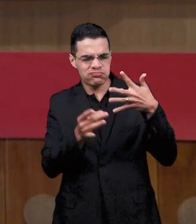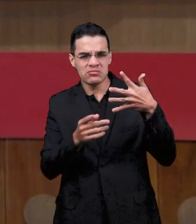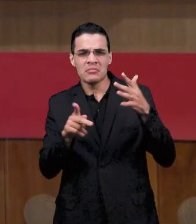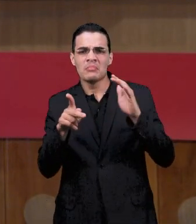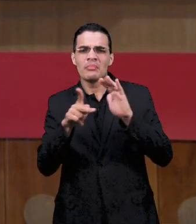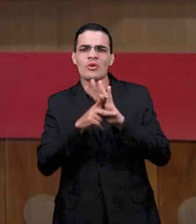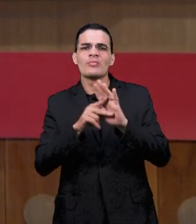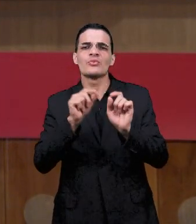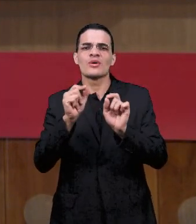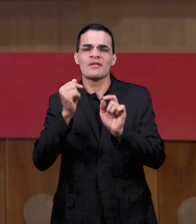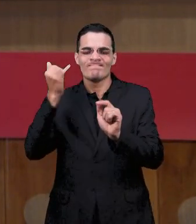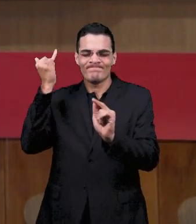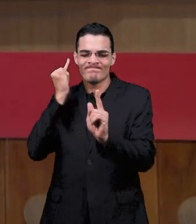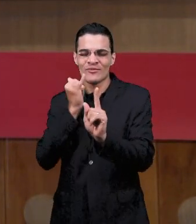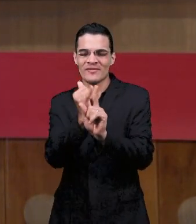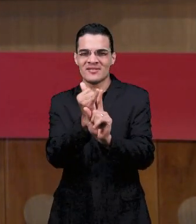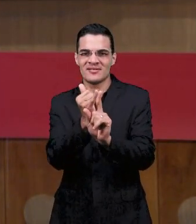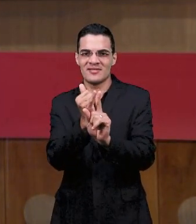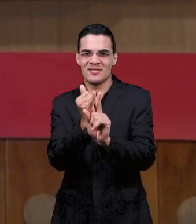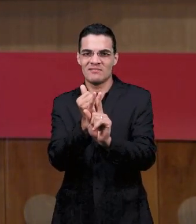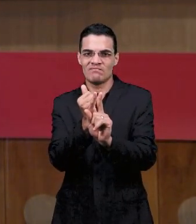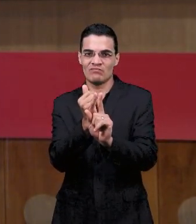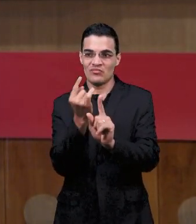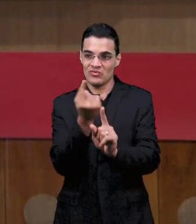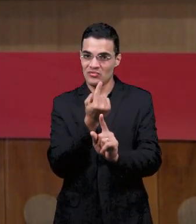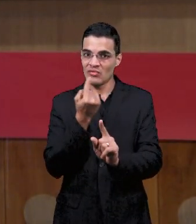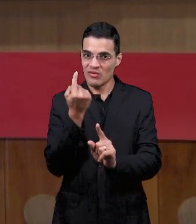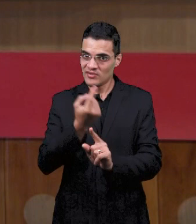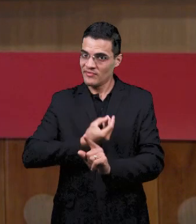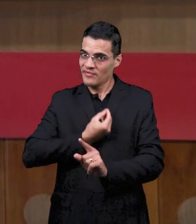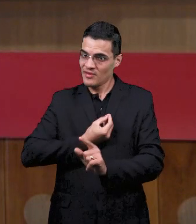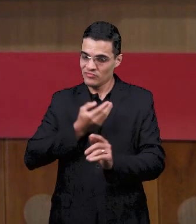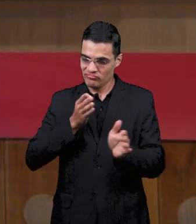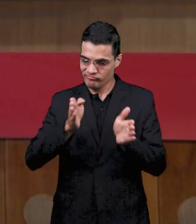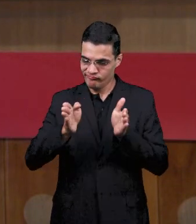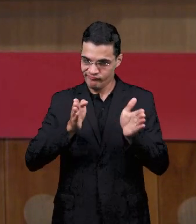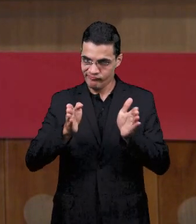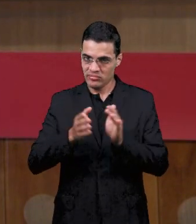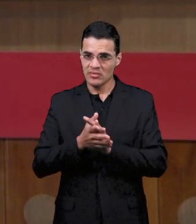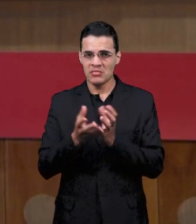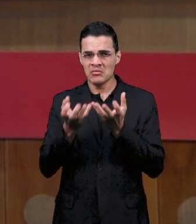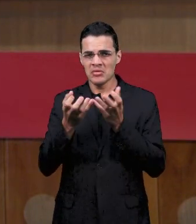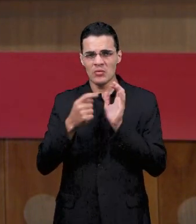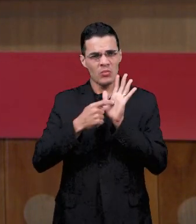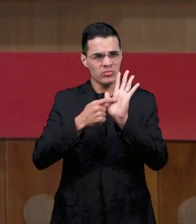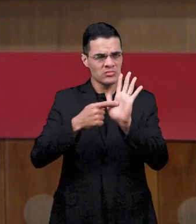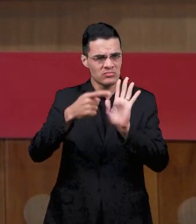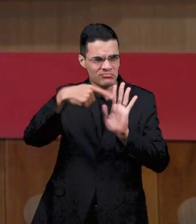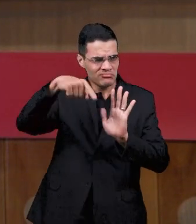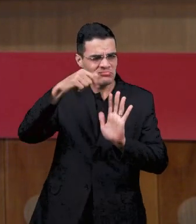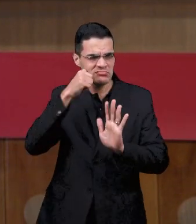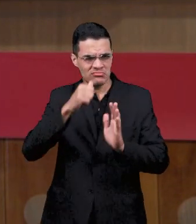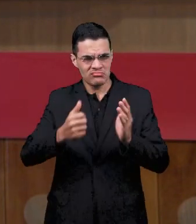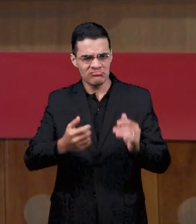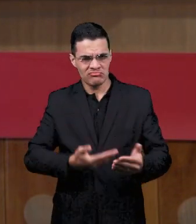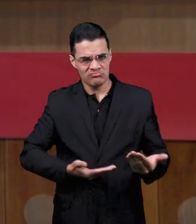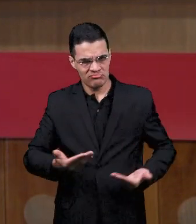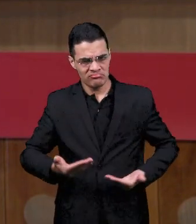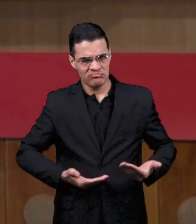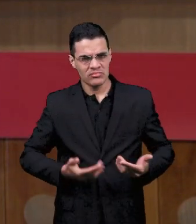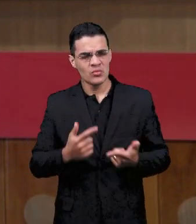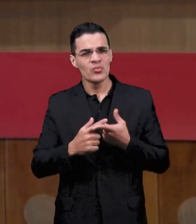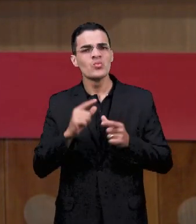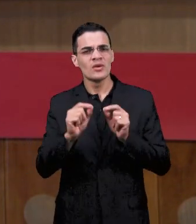vivendo. E queríamos mostrar às irmãs que desde o início